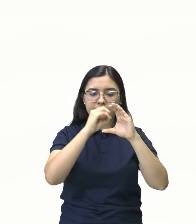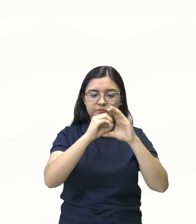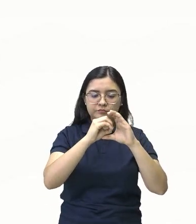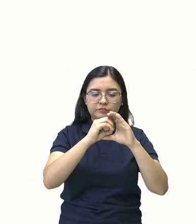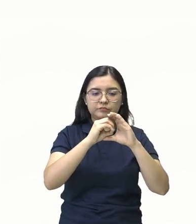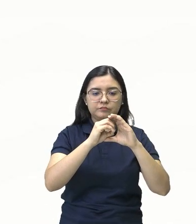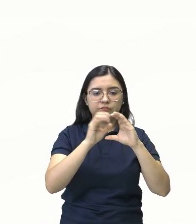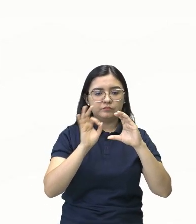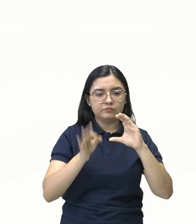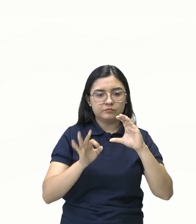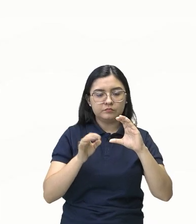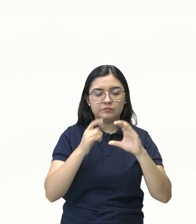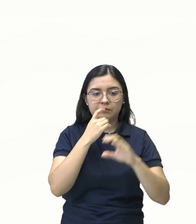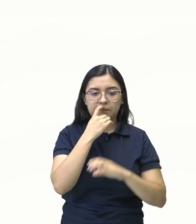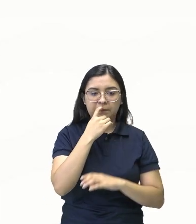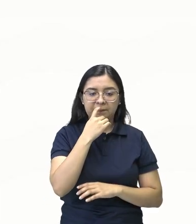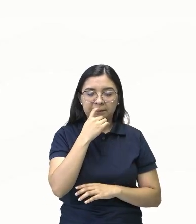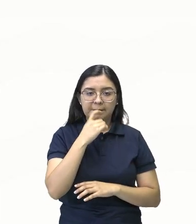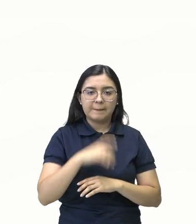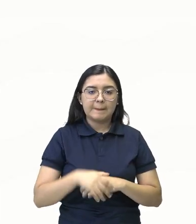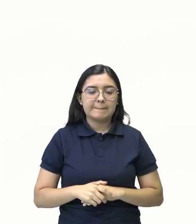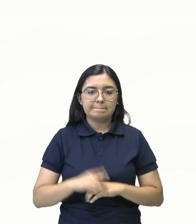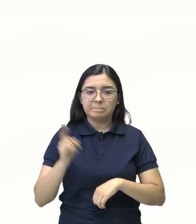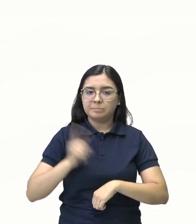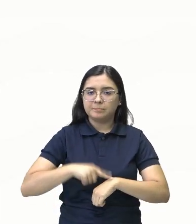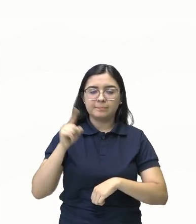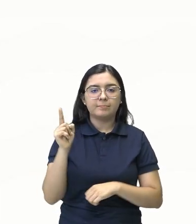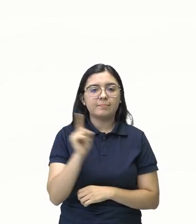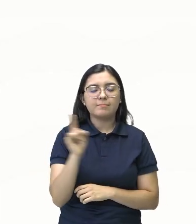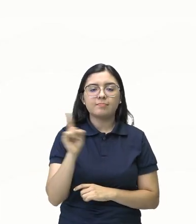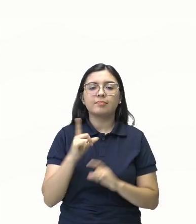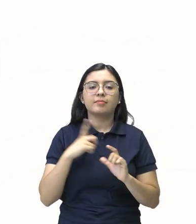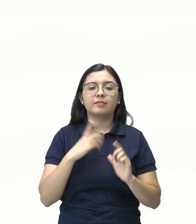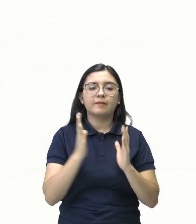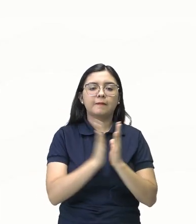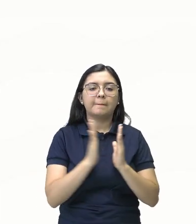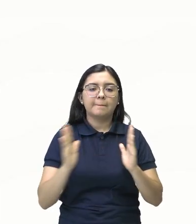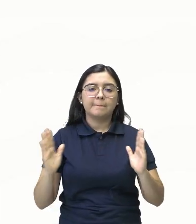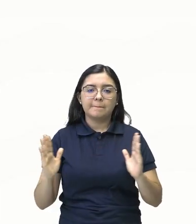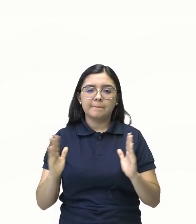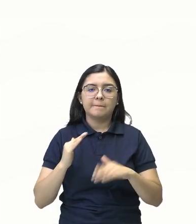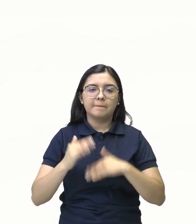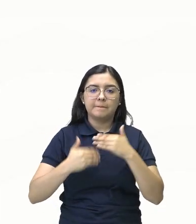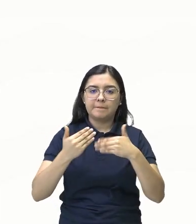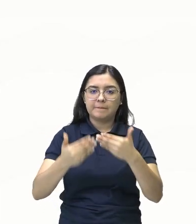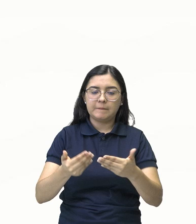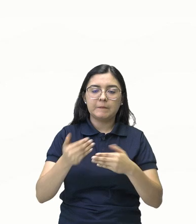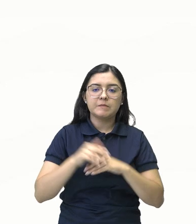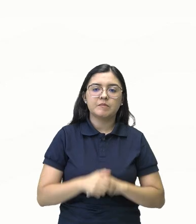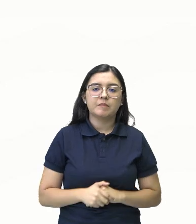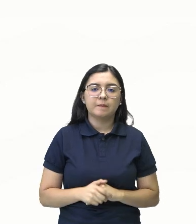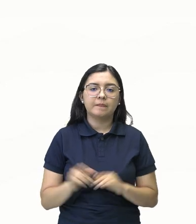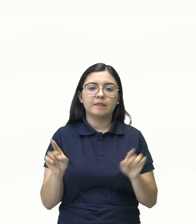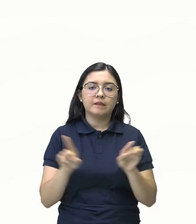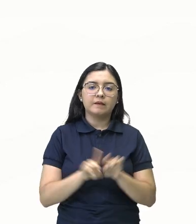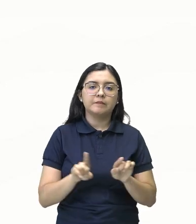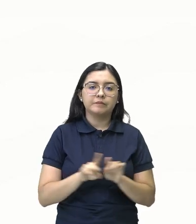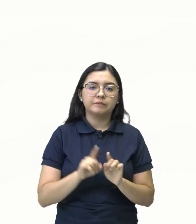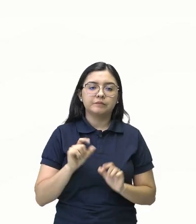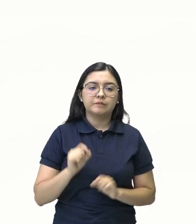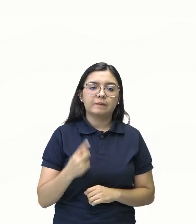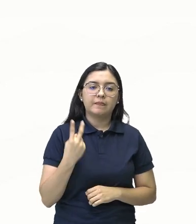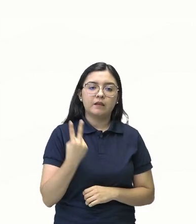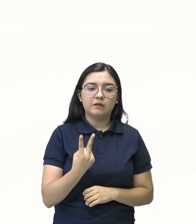bem definido, não surgiu da noite para o dia, surgiu através de um processo de evolução. E tem